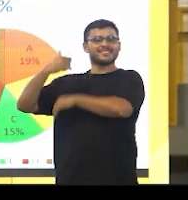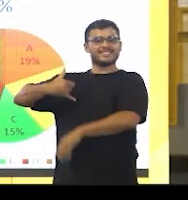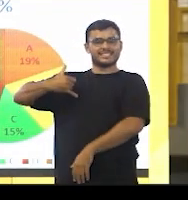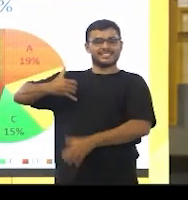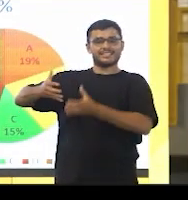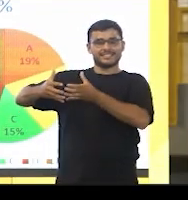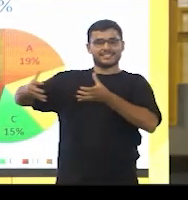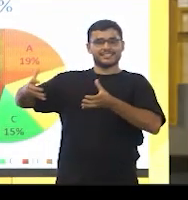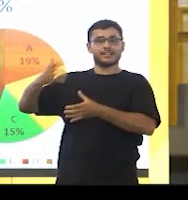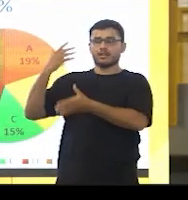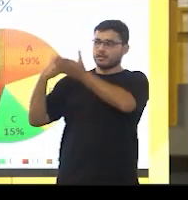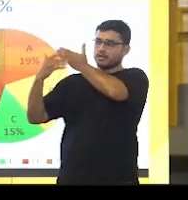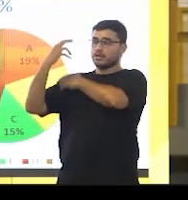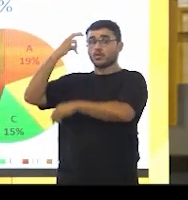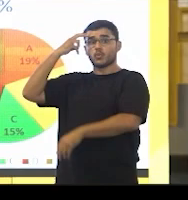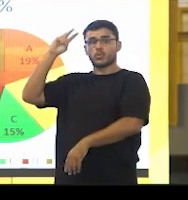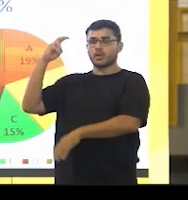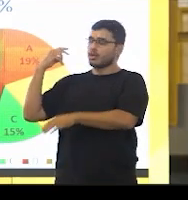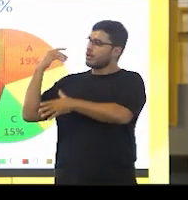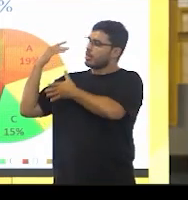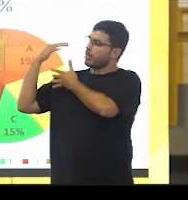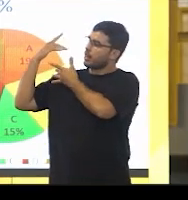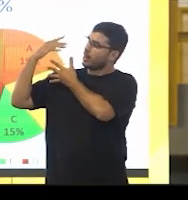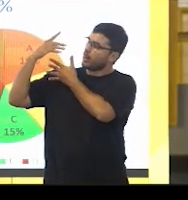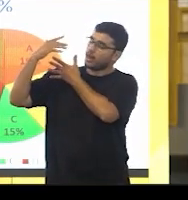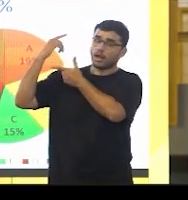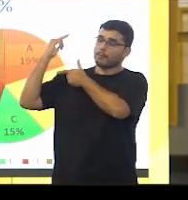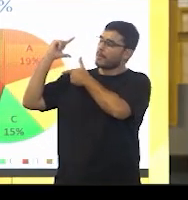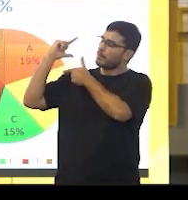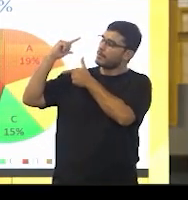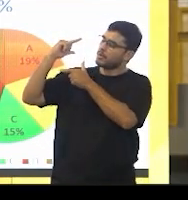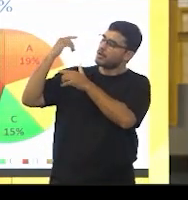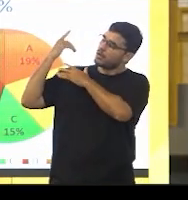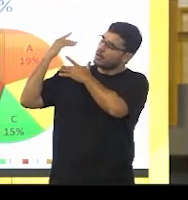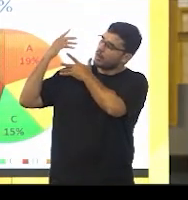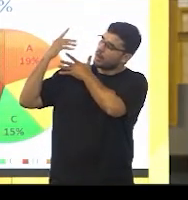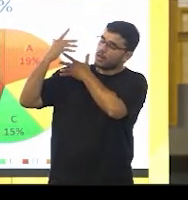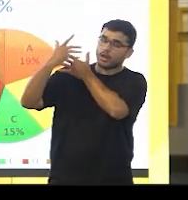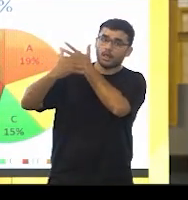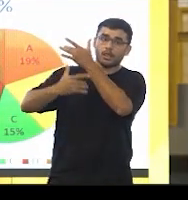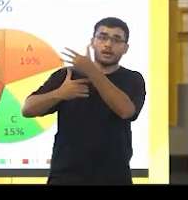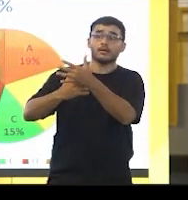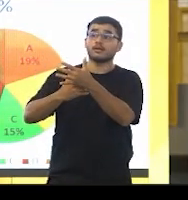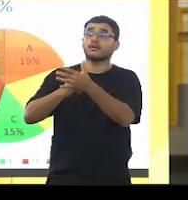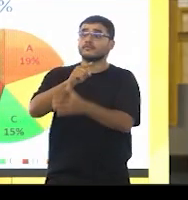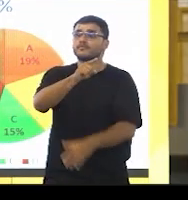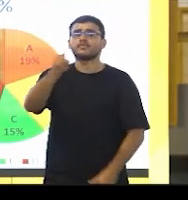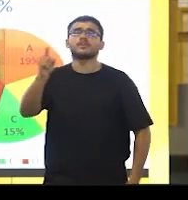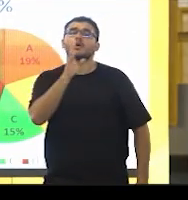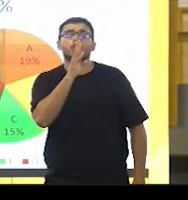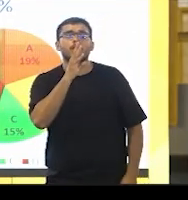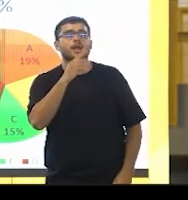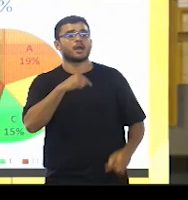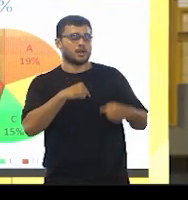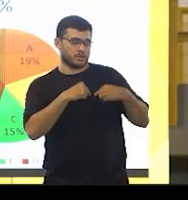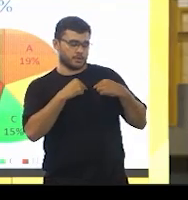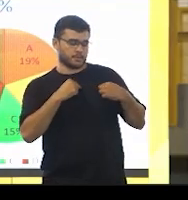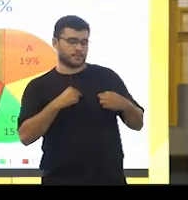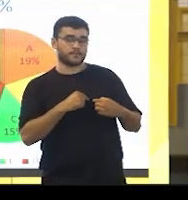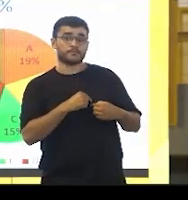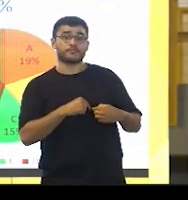na nossa memória. A palavra paixão, que significa